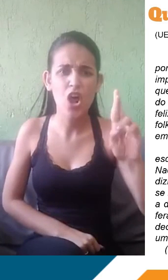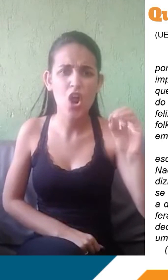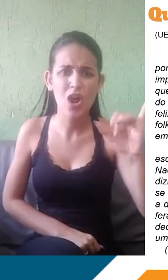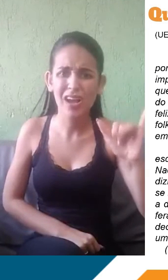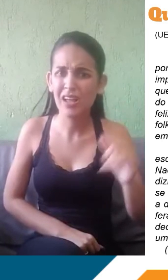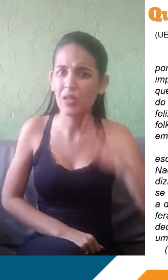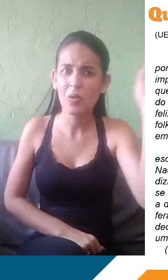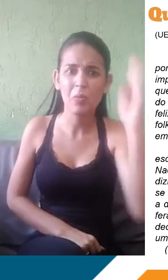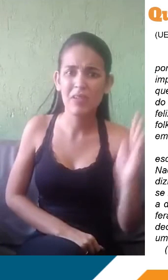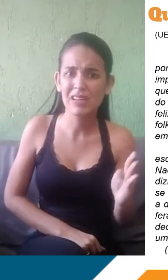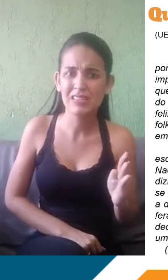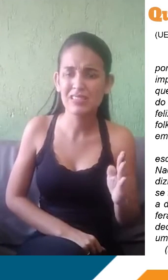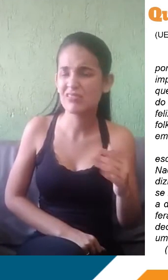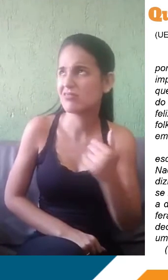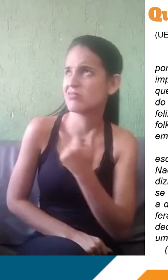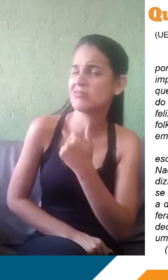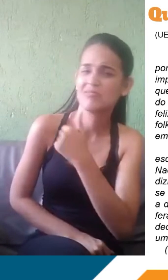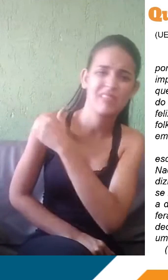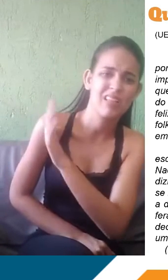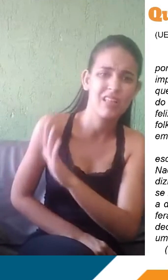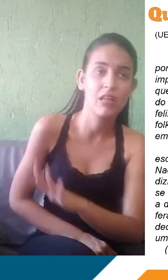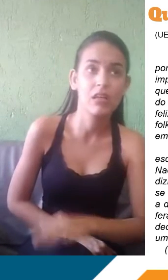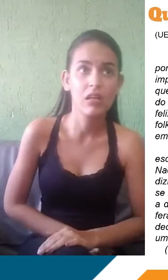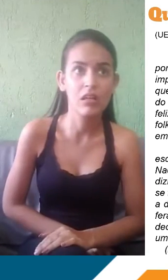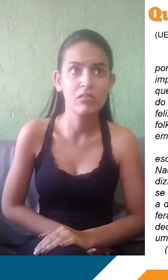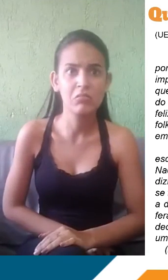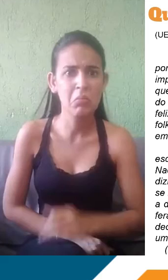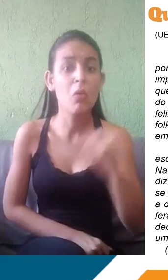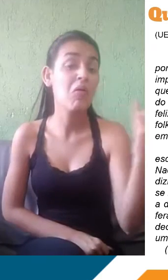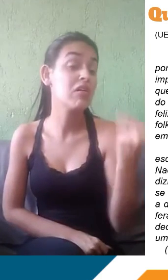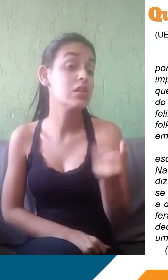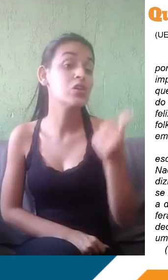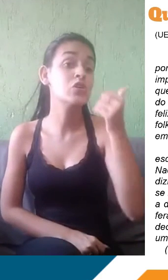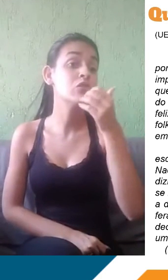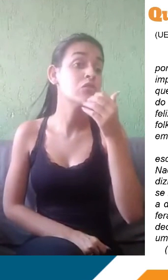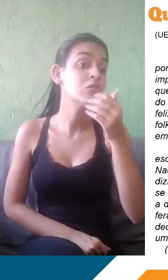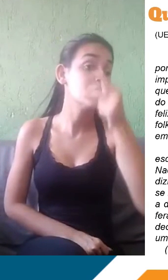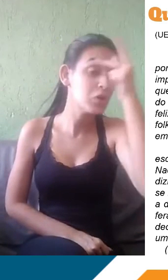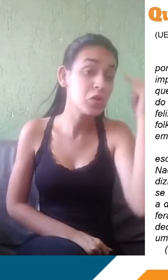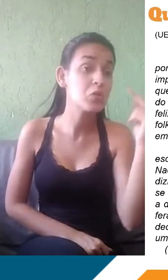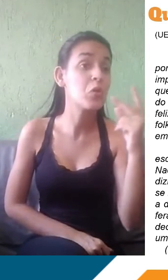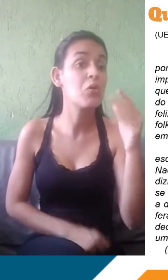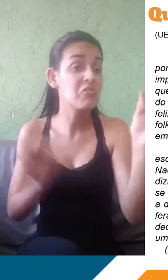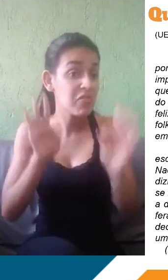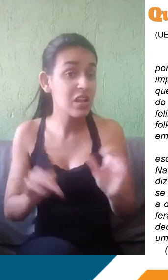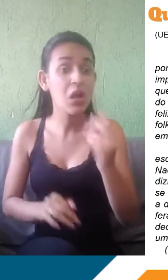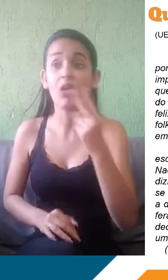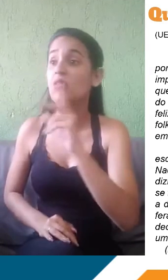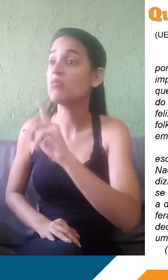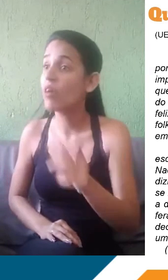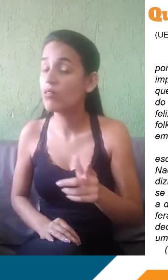O importante é que ele tivesse sido feliz. Foi? Não. Lembrou-se das suas cousas de tupi,